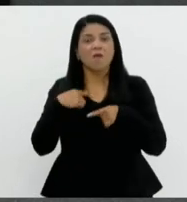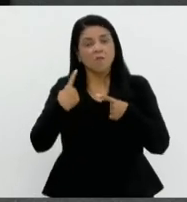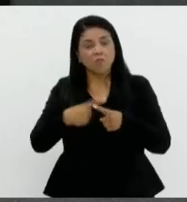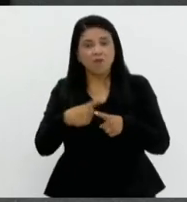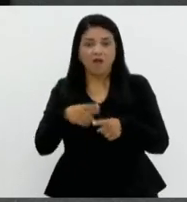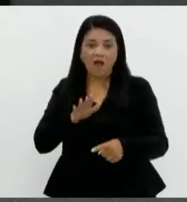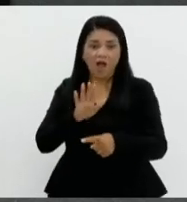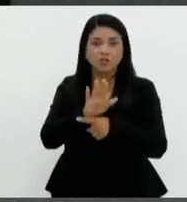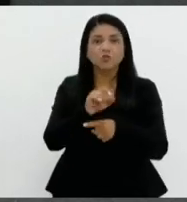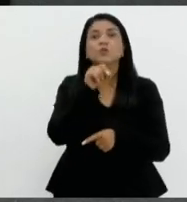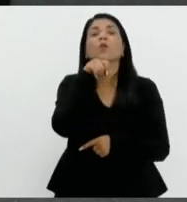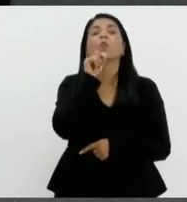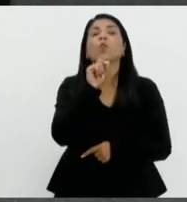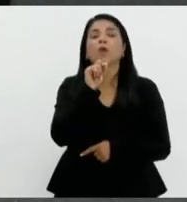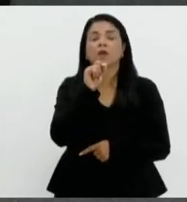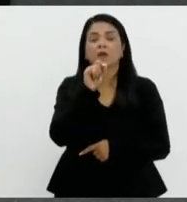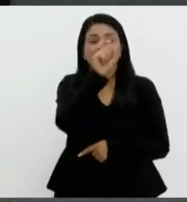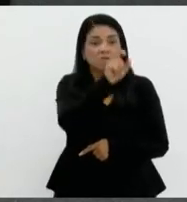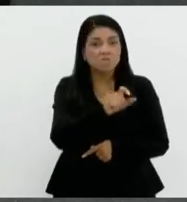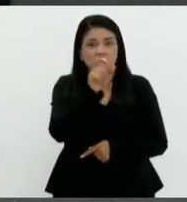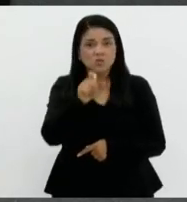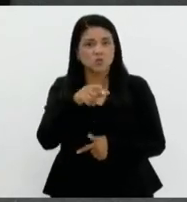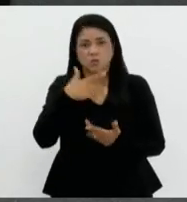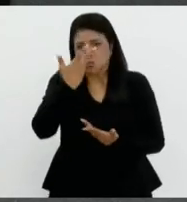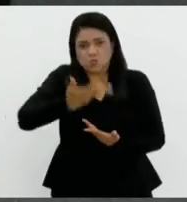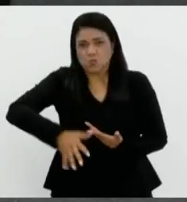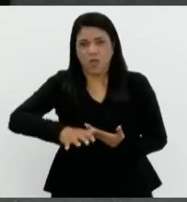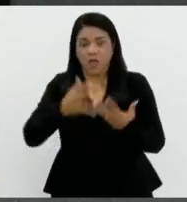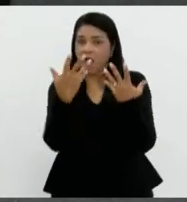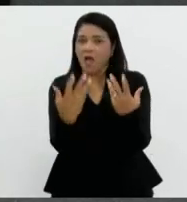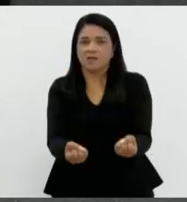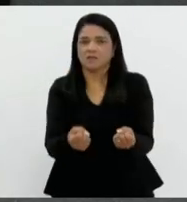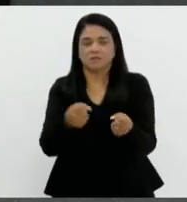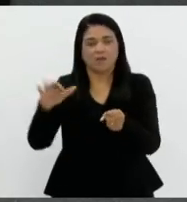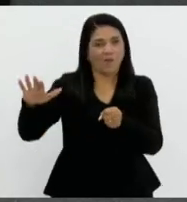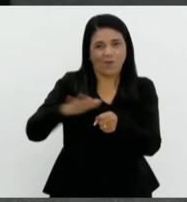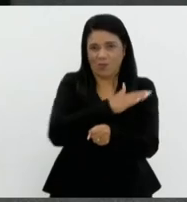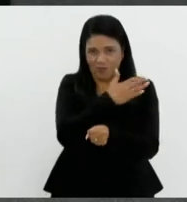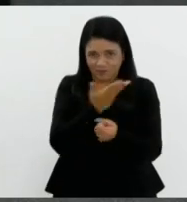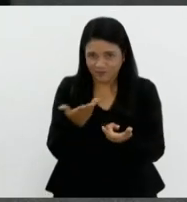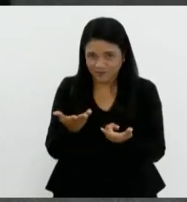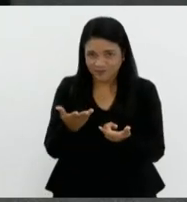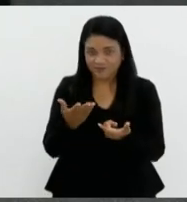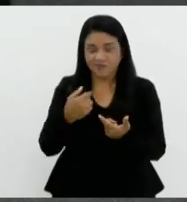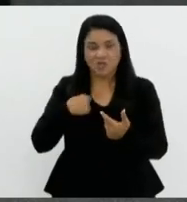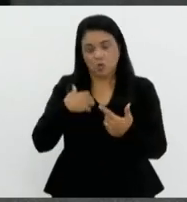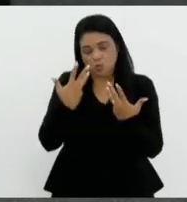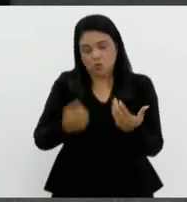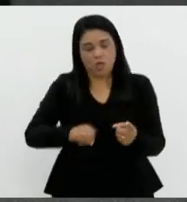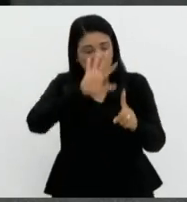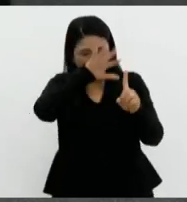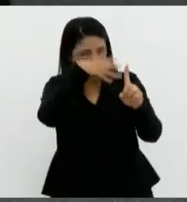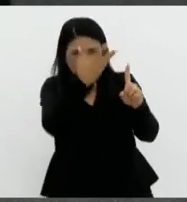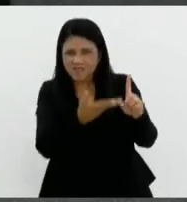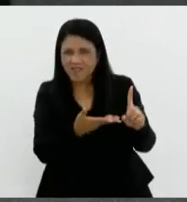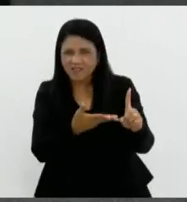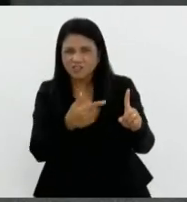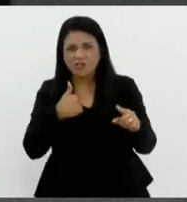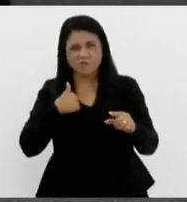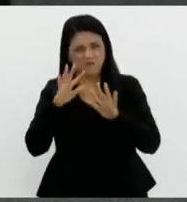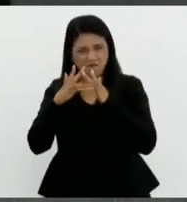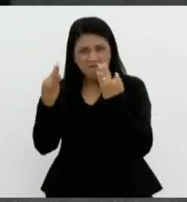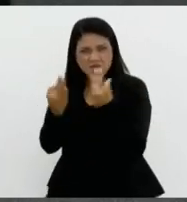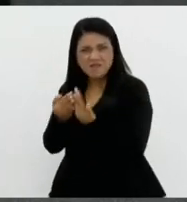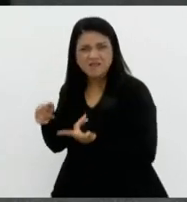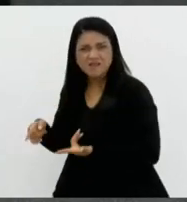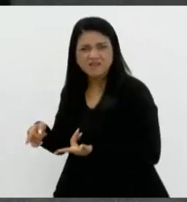querem negar que houve o Holocausto. Eu nunca vou permitir uma coisa dessas, em homenagem aos parentes que eu tenho,